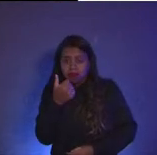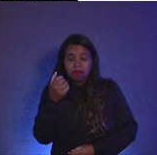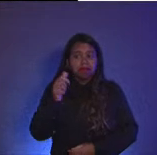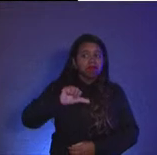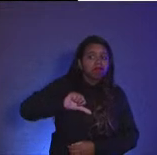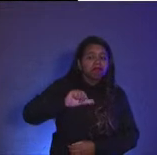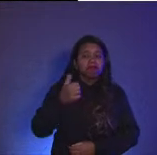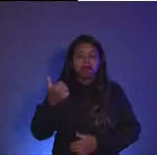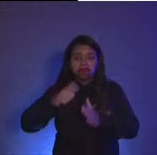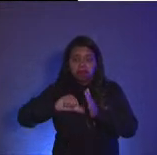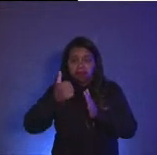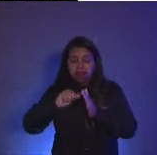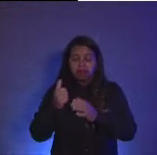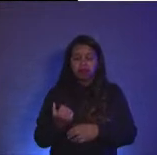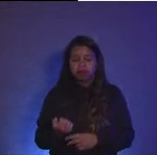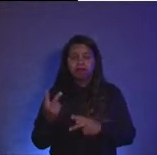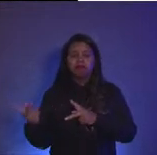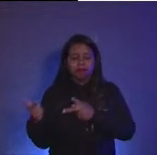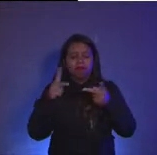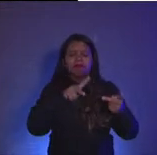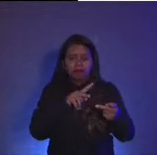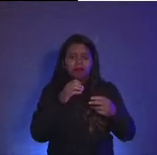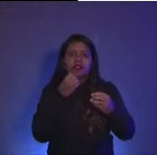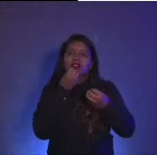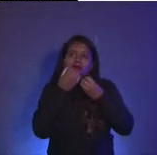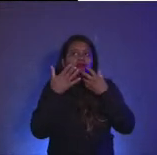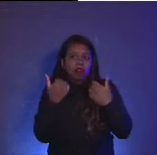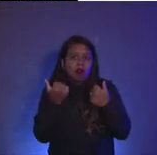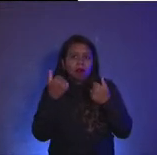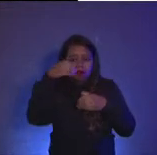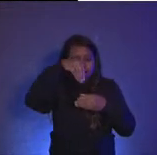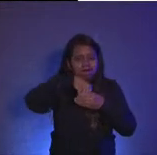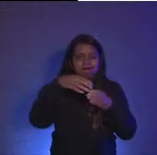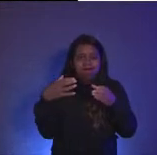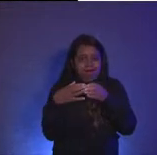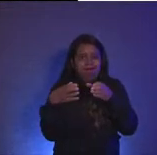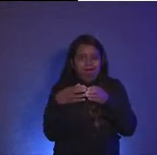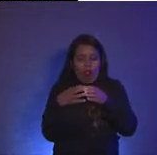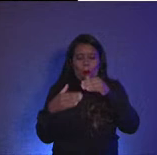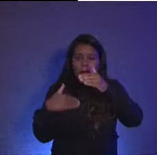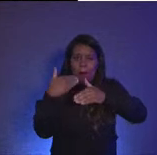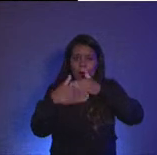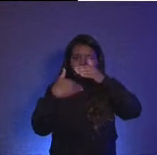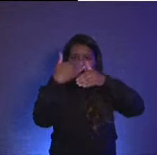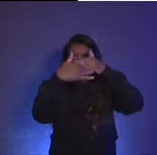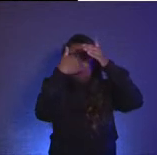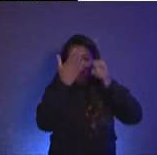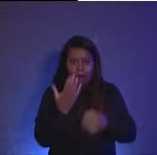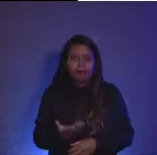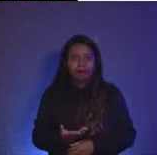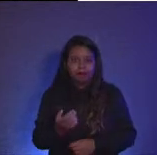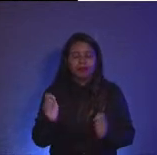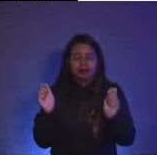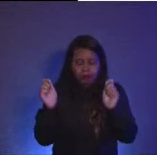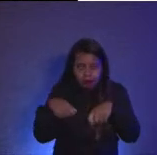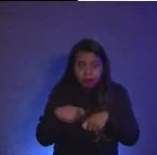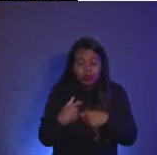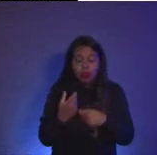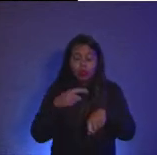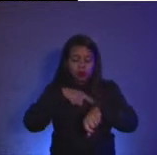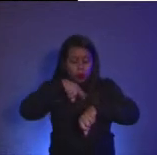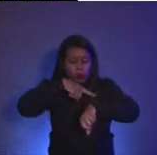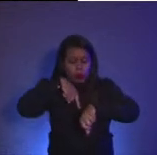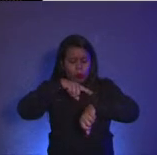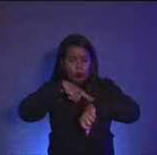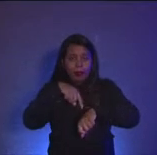o Escriba teve impacto na nossa redação, que a gente estava esperando, de aumento na produtividade. A gente estima que a gente tem economizado, por conta do Escriba, mais de 2.000